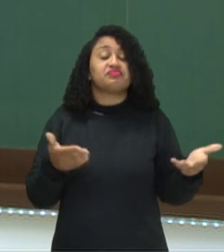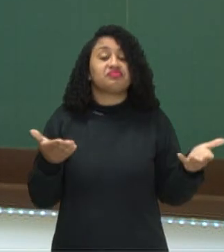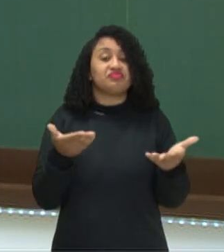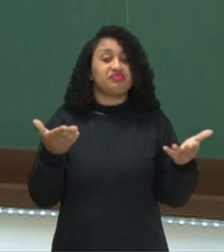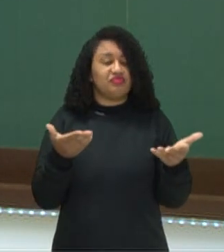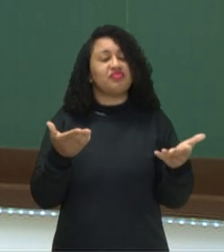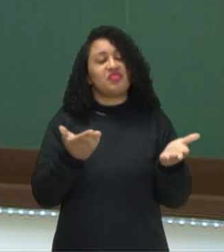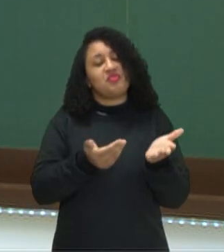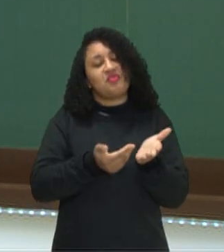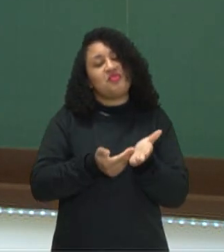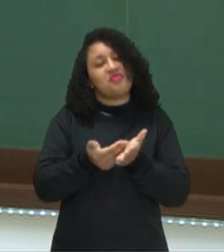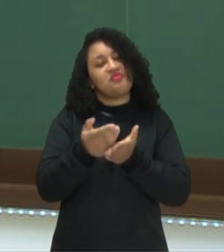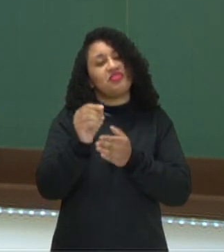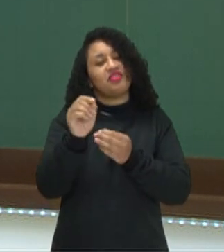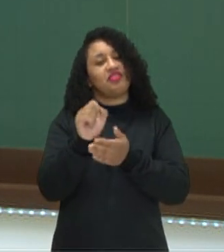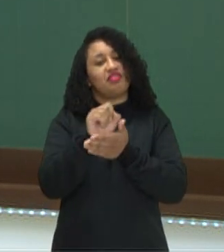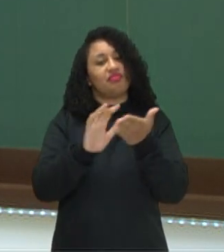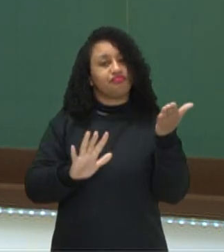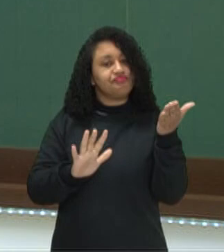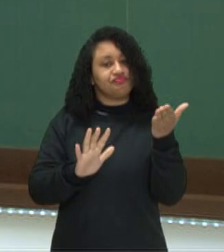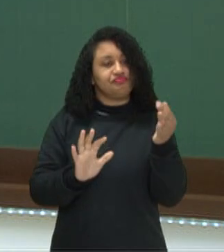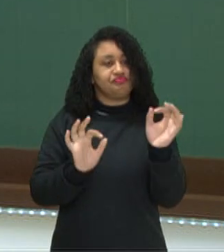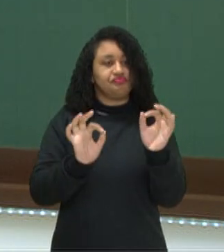vamos começar aqui um exercício.